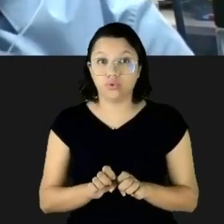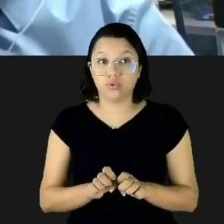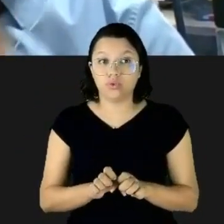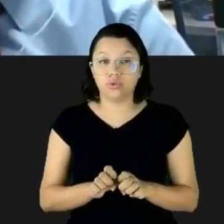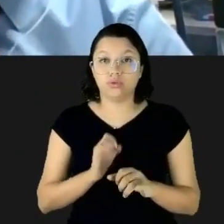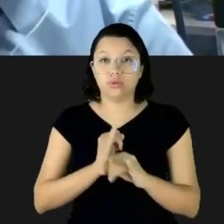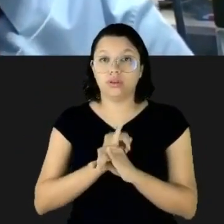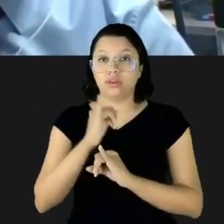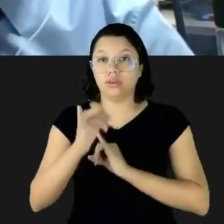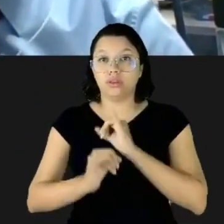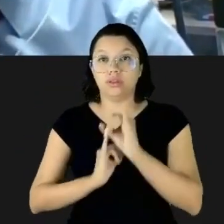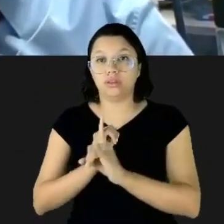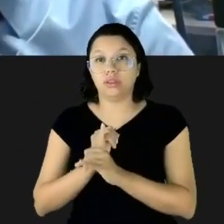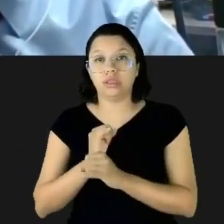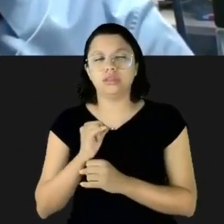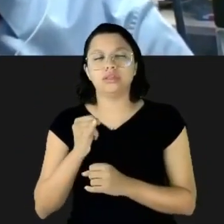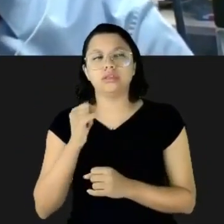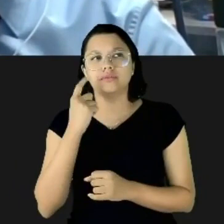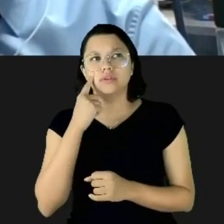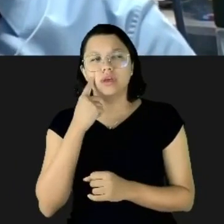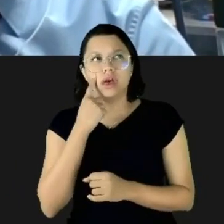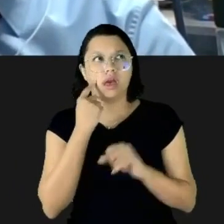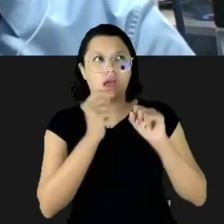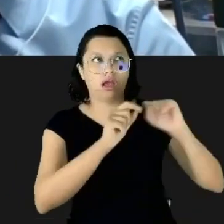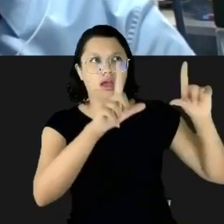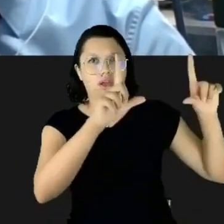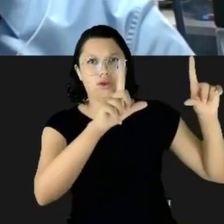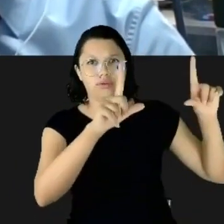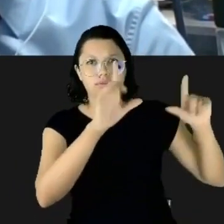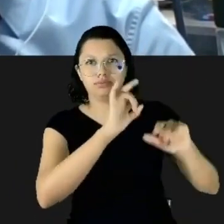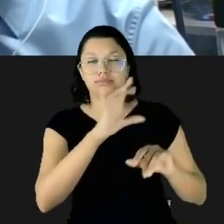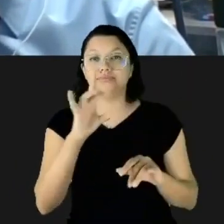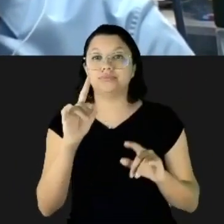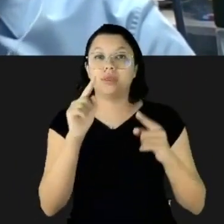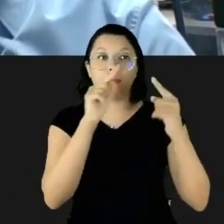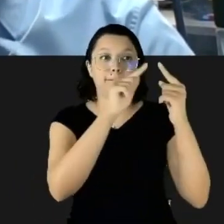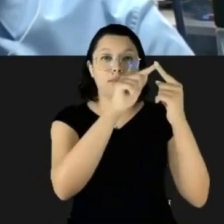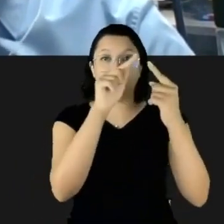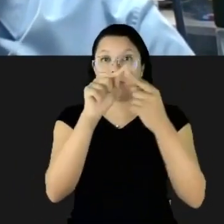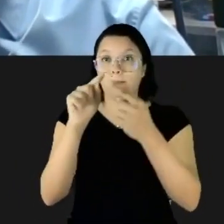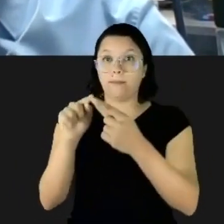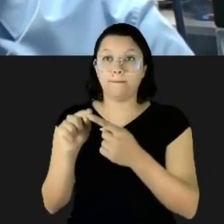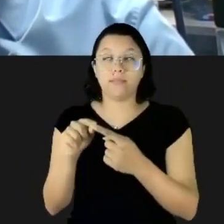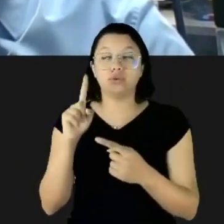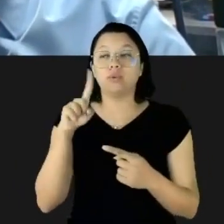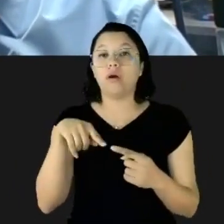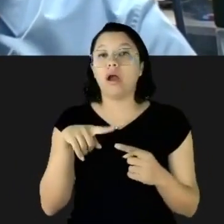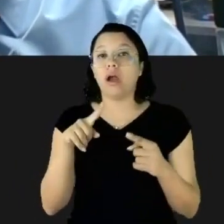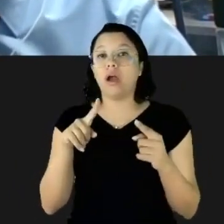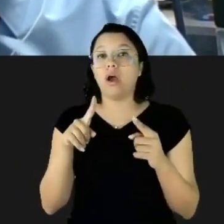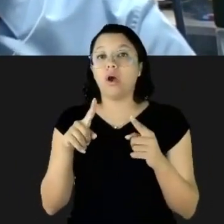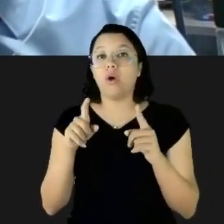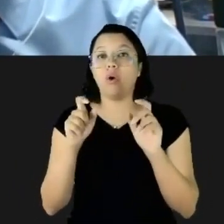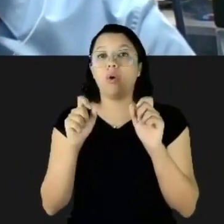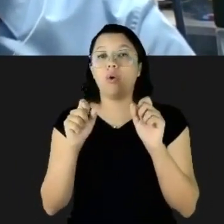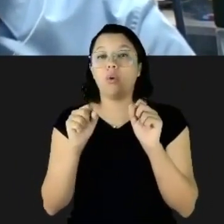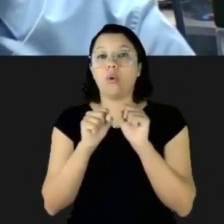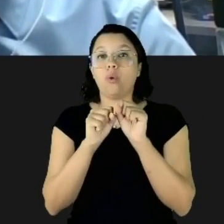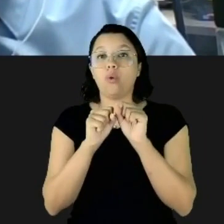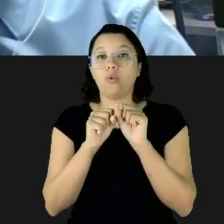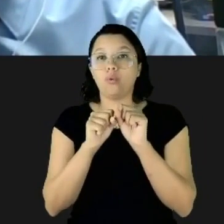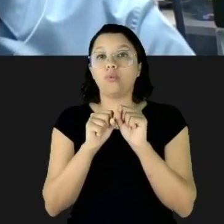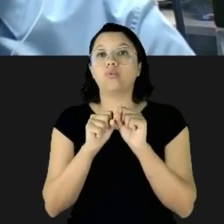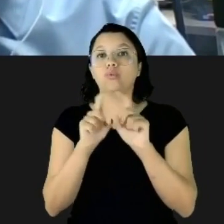internet. Se vocês olharem aqui, cada ponto desse é um computador, mas poderia ser uma pessoa também e todos eles